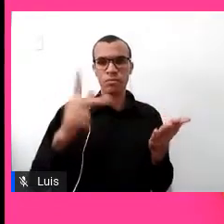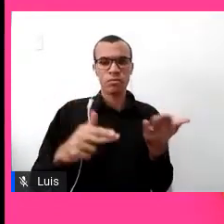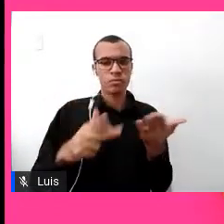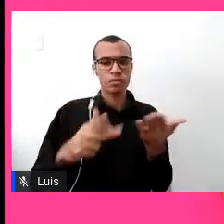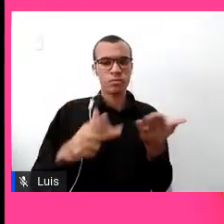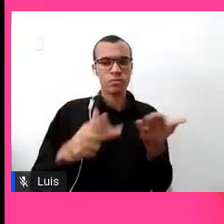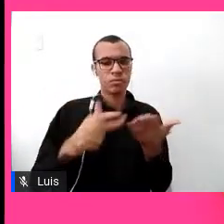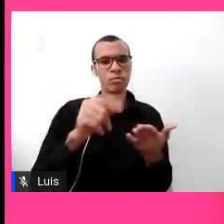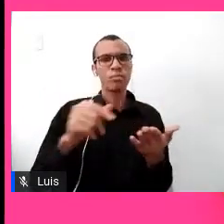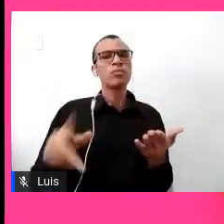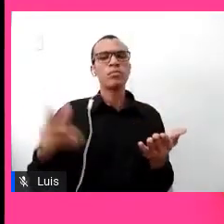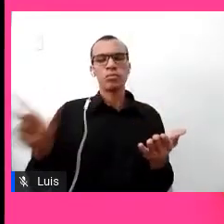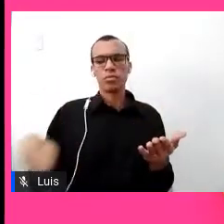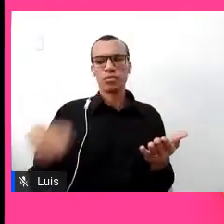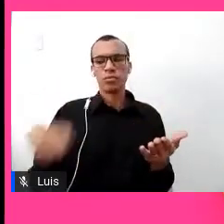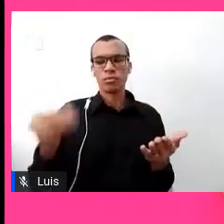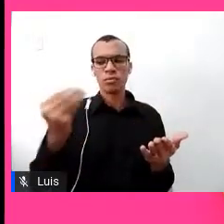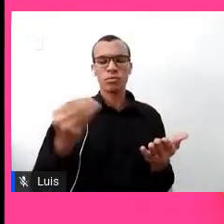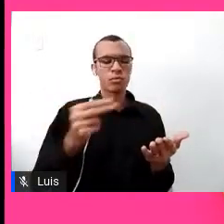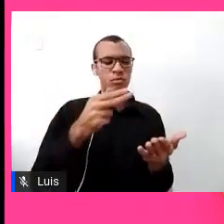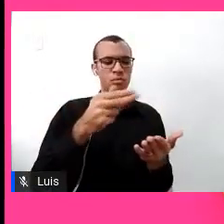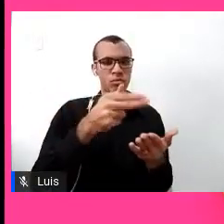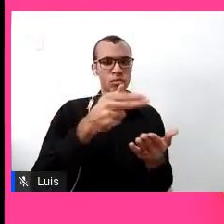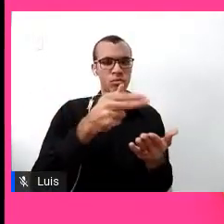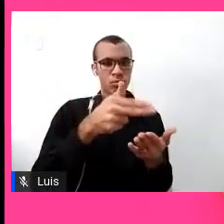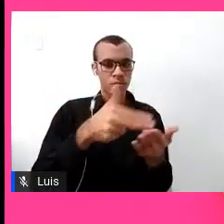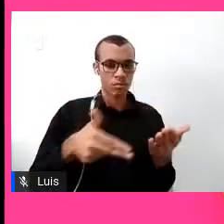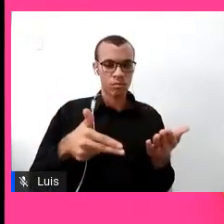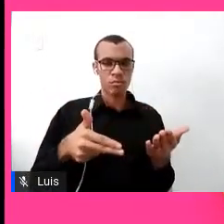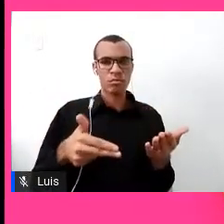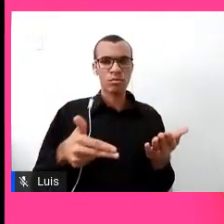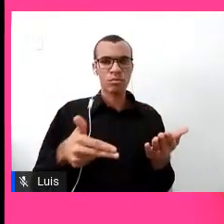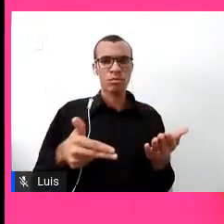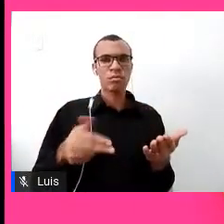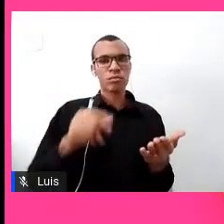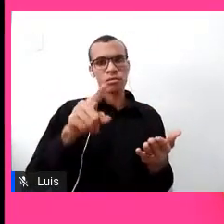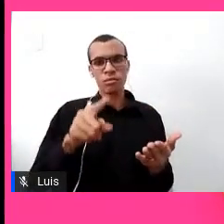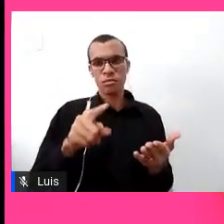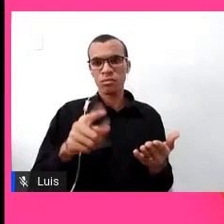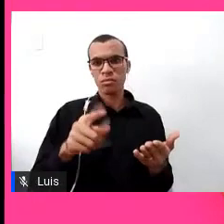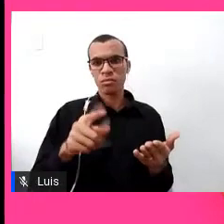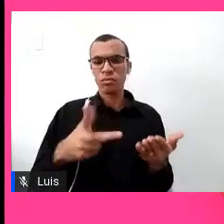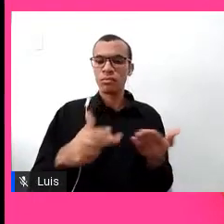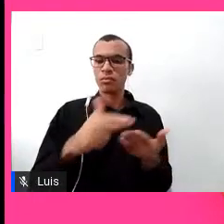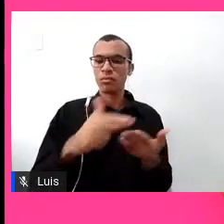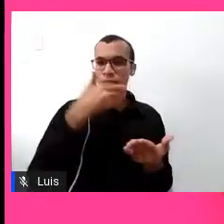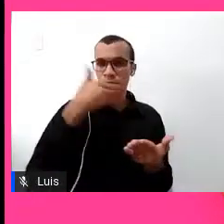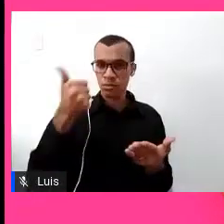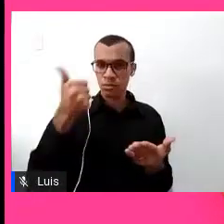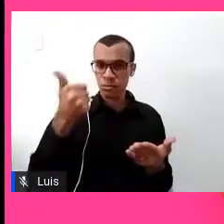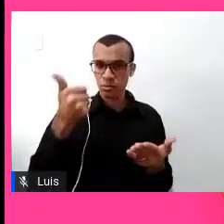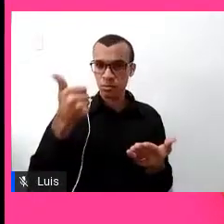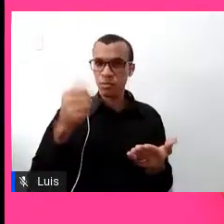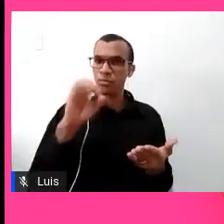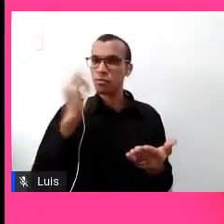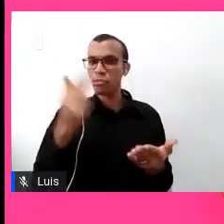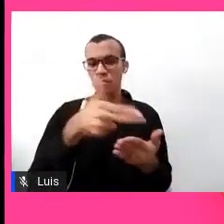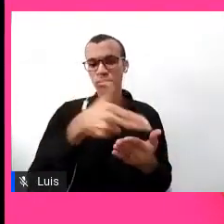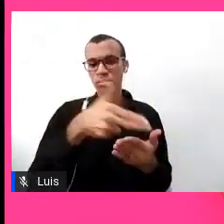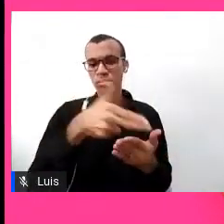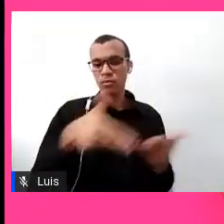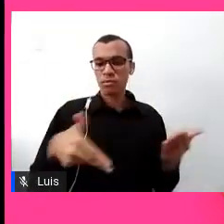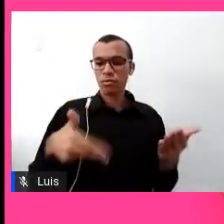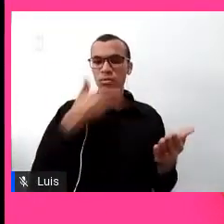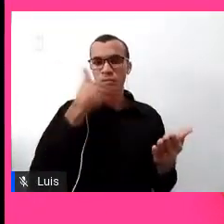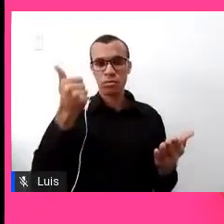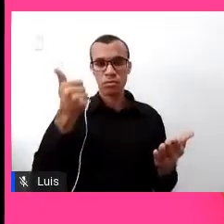estilete. Aí, no caso, depende de vocês. Se vocês cortam melhor com uma tesoura, vocês podem usar uma tesoura. Se você é